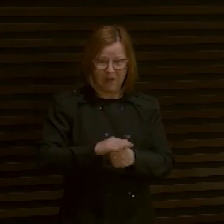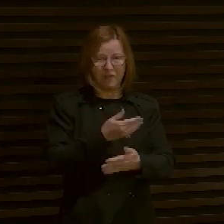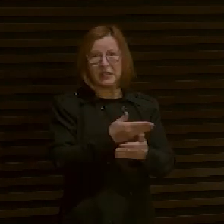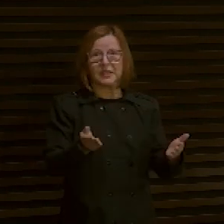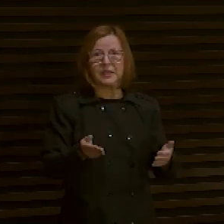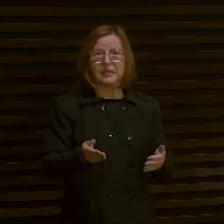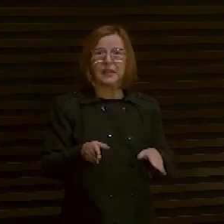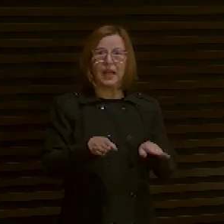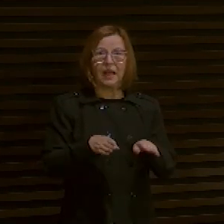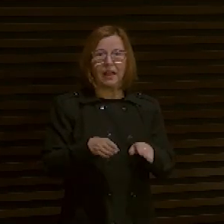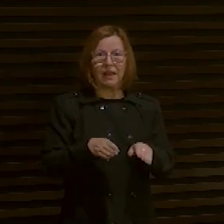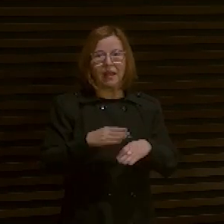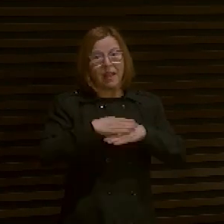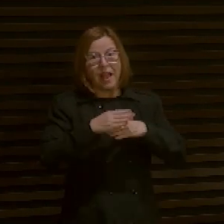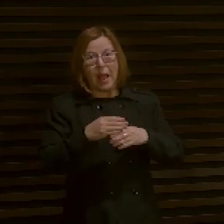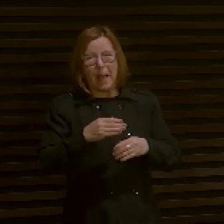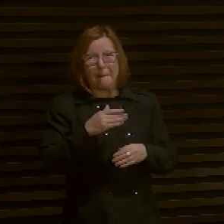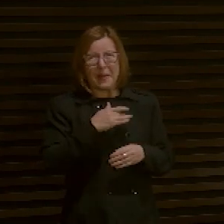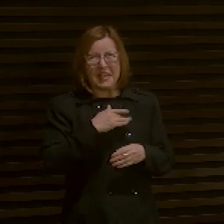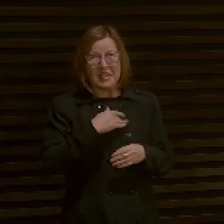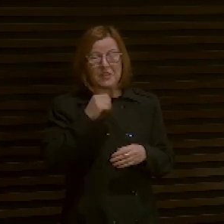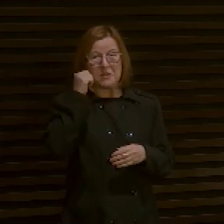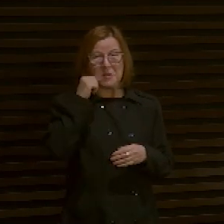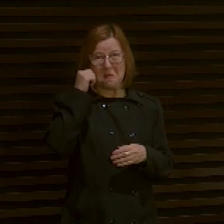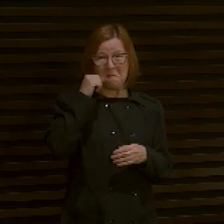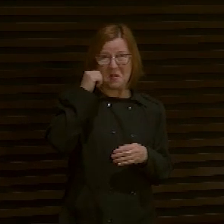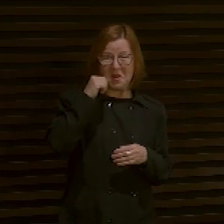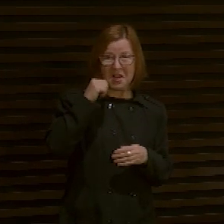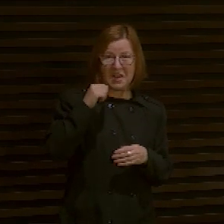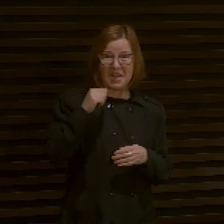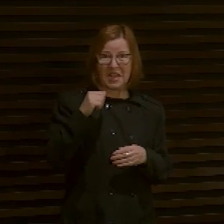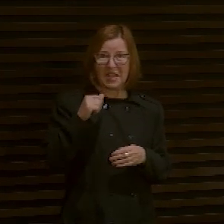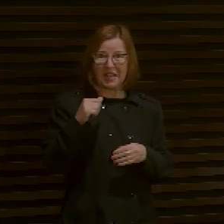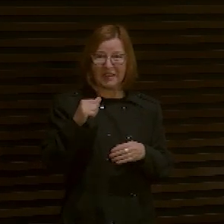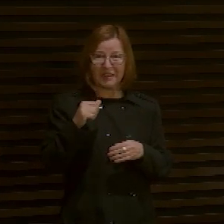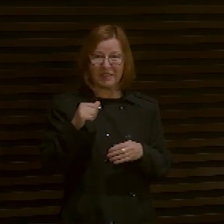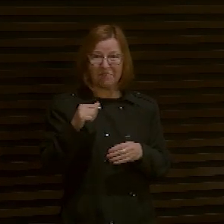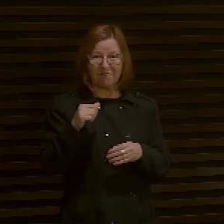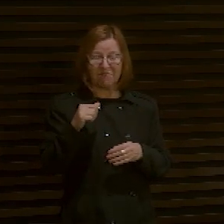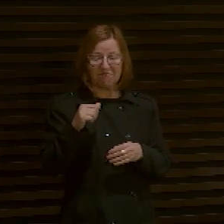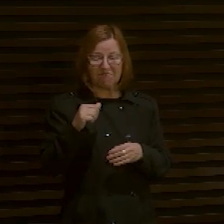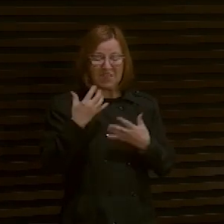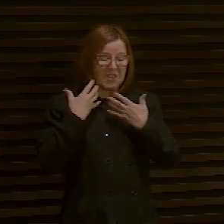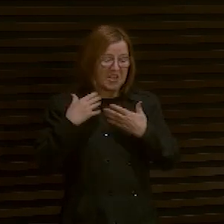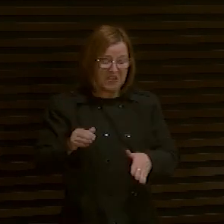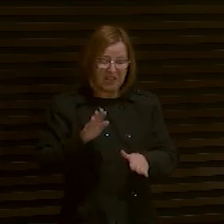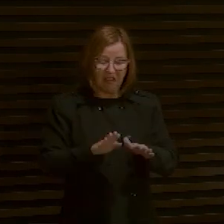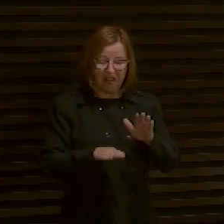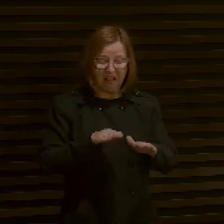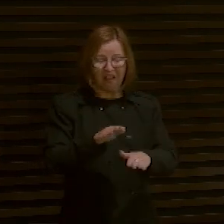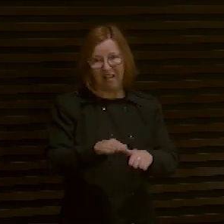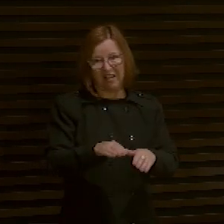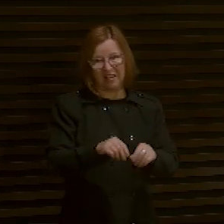delicada do meio de vocês, que de tão sensível e delicada não tentaria pôr a planta do pé sobre o chão, será mesquinha para